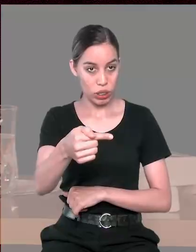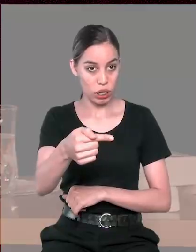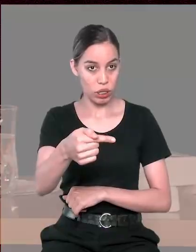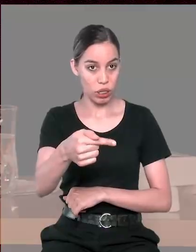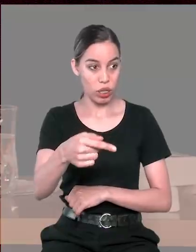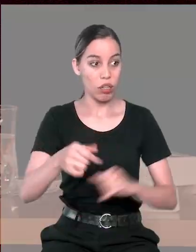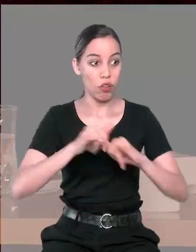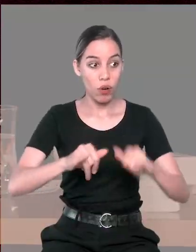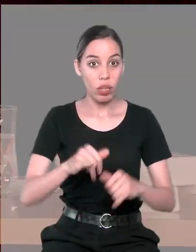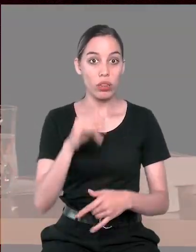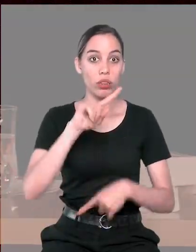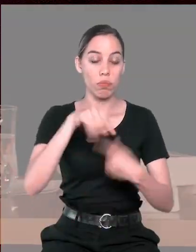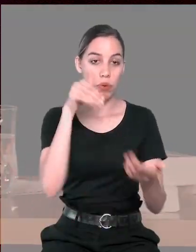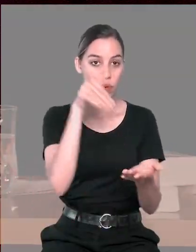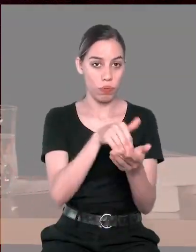da guerra.